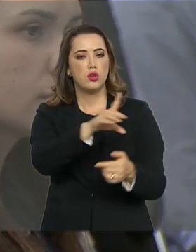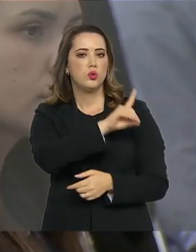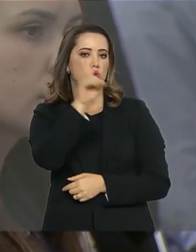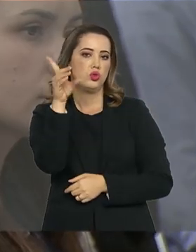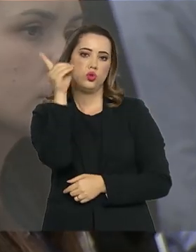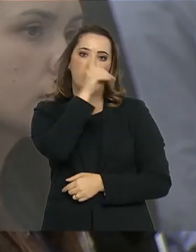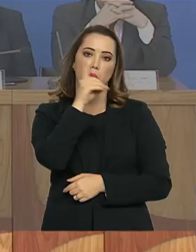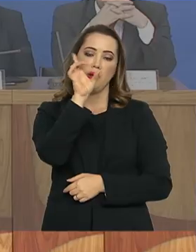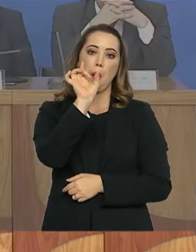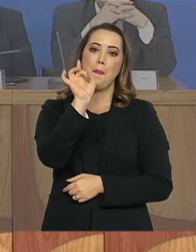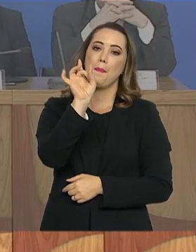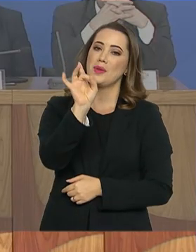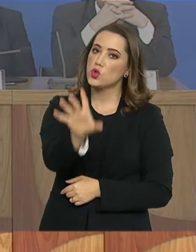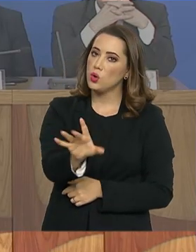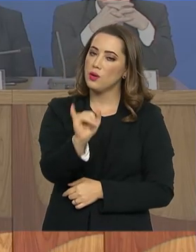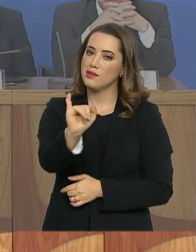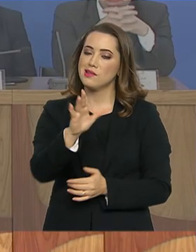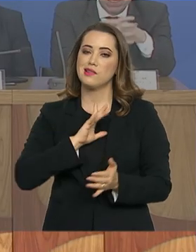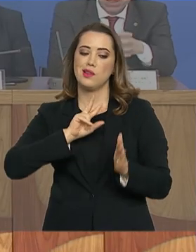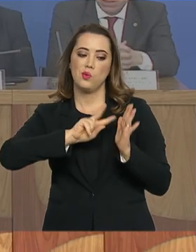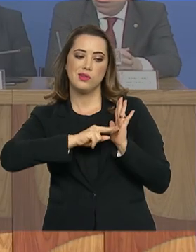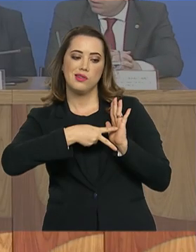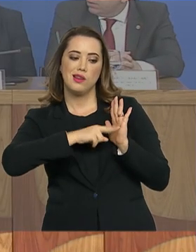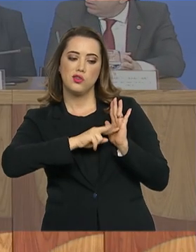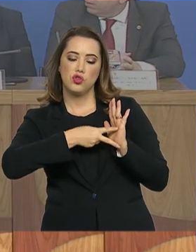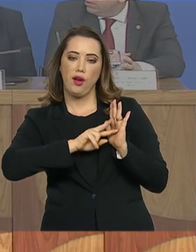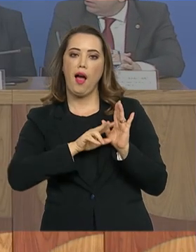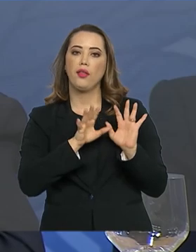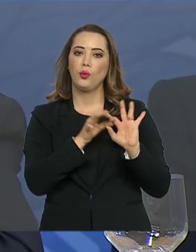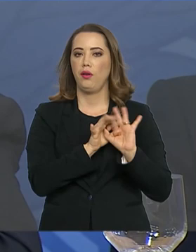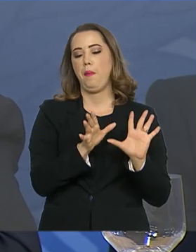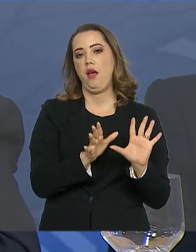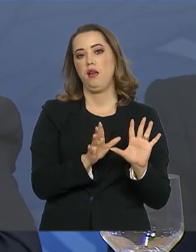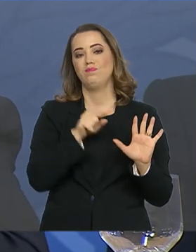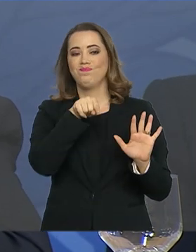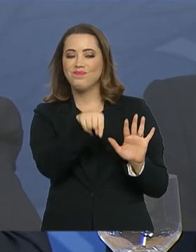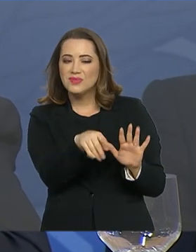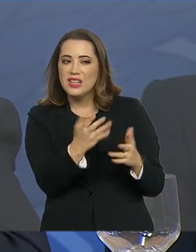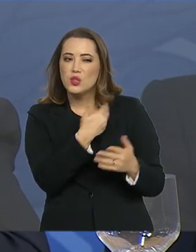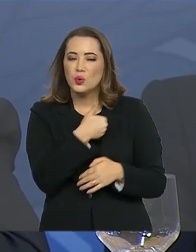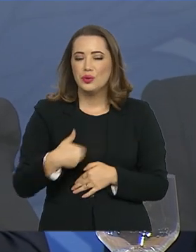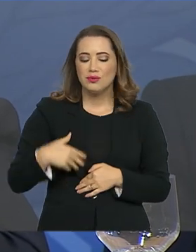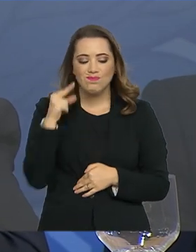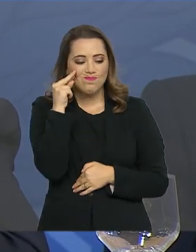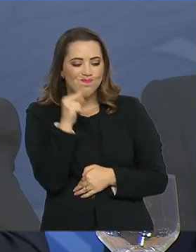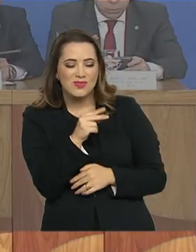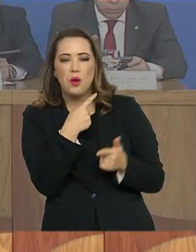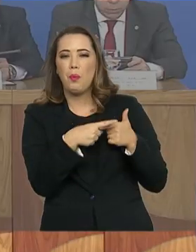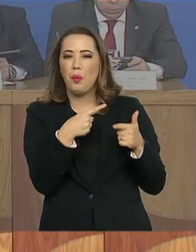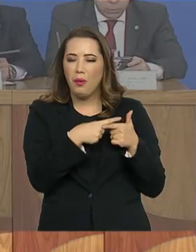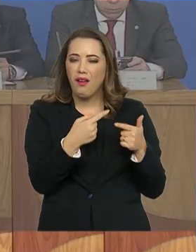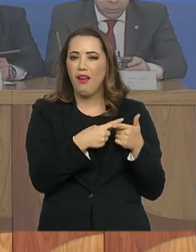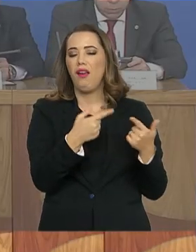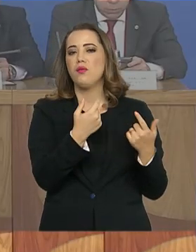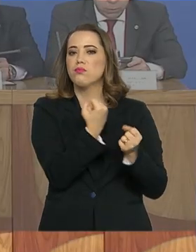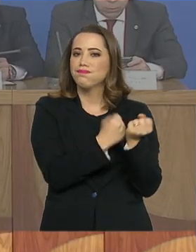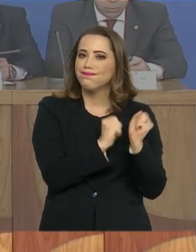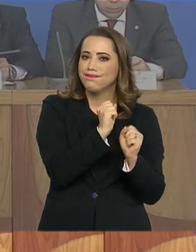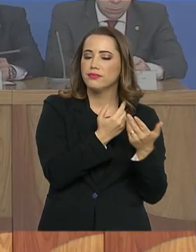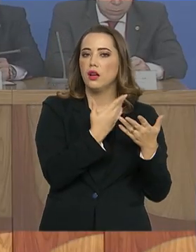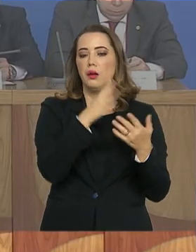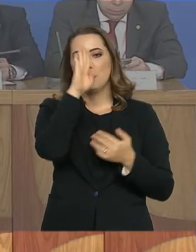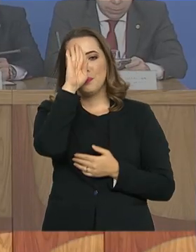apenas quando há convenção coletiva e acordo com sindicatos, o que, segundo o governo, prejudica a produtividade,